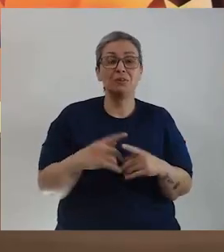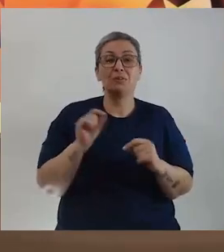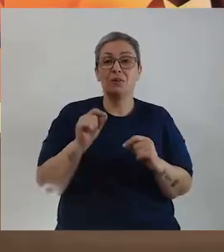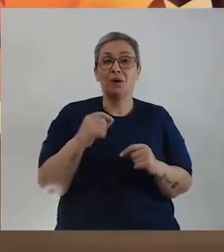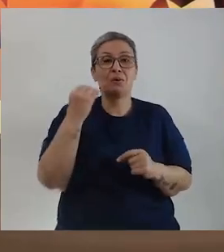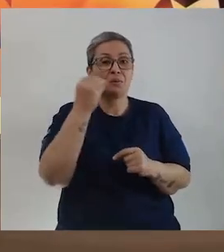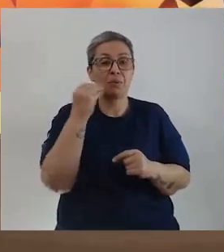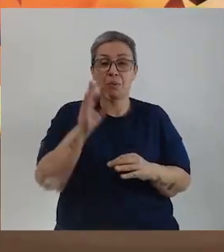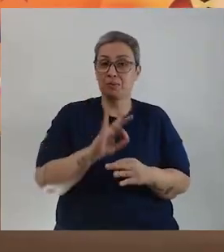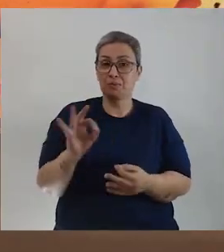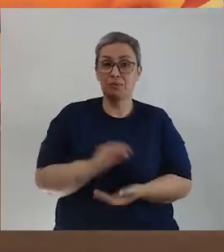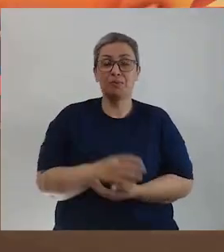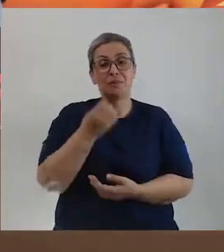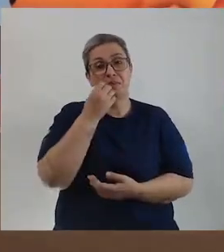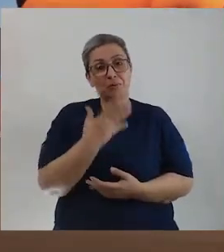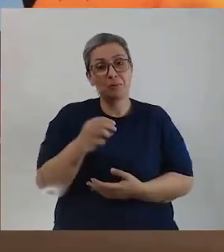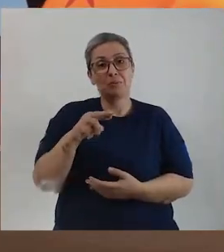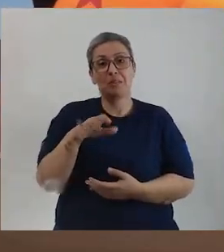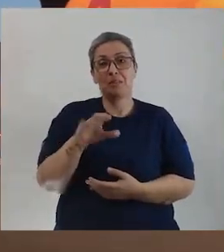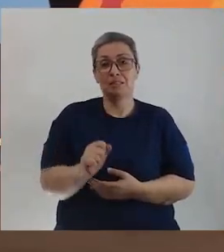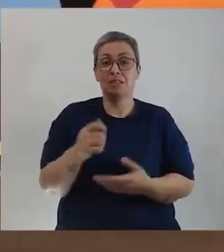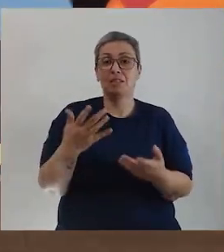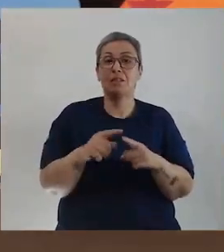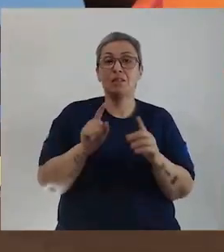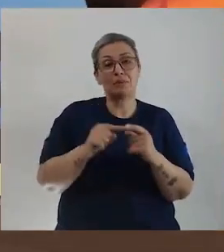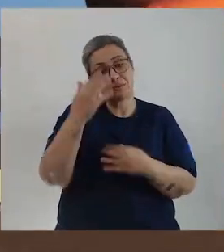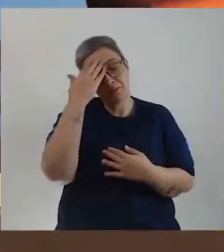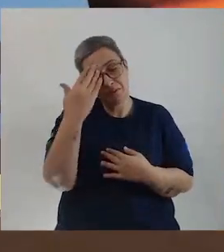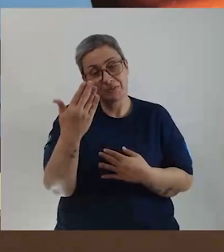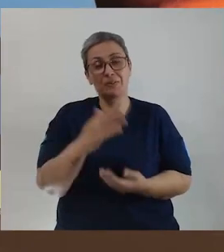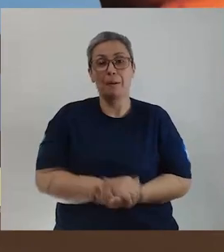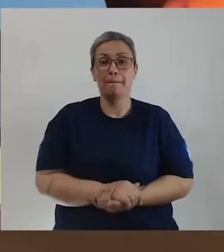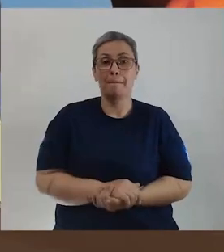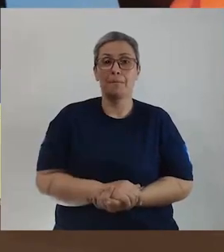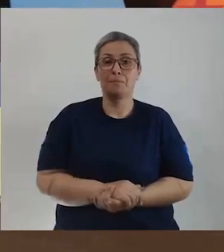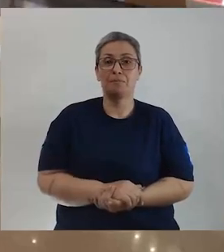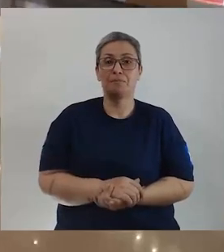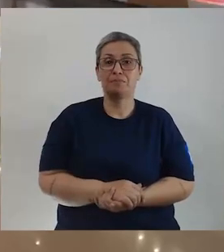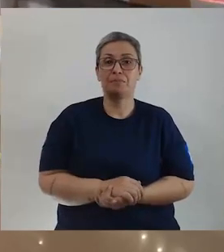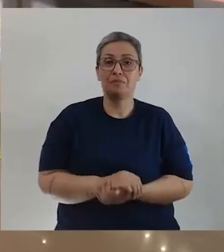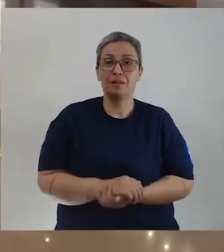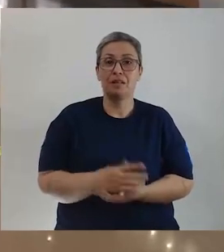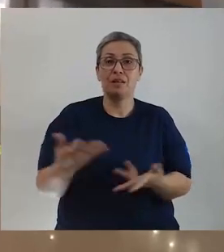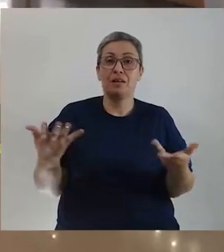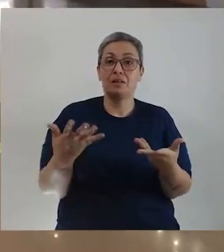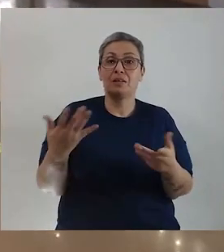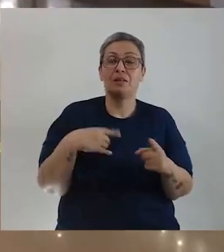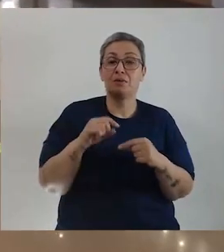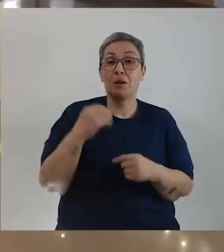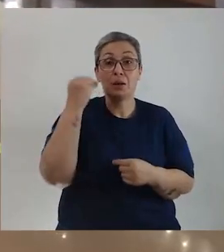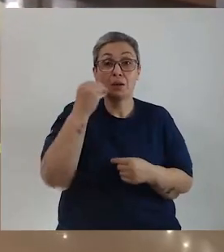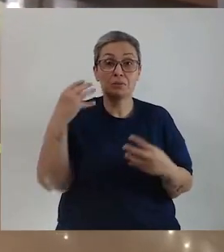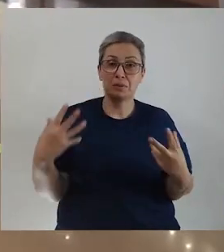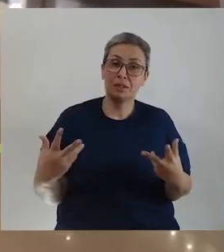bom. E uma ótima experiência. Que bom, Márcia. Márcia, te agradeço, viu? Pode. Ó, foi